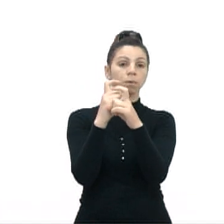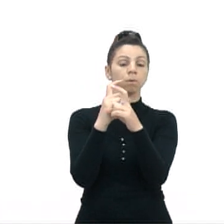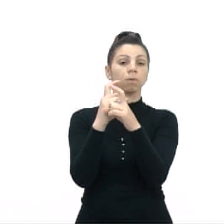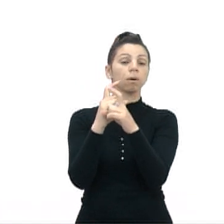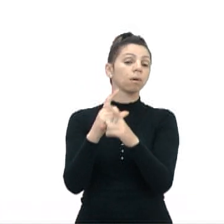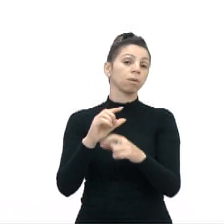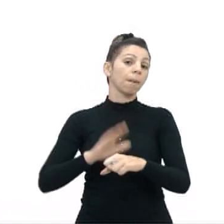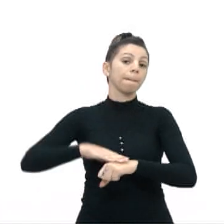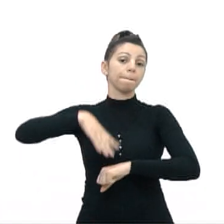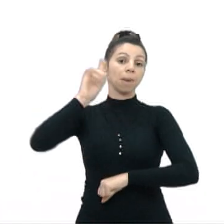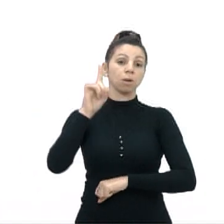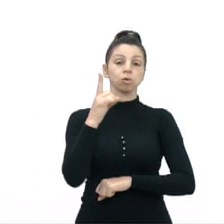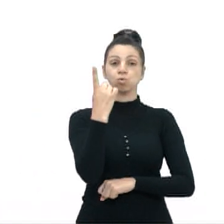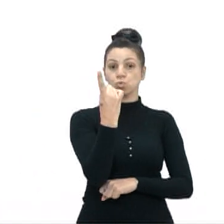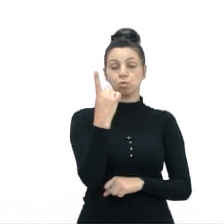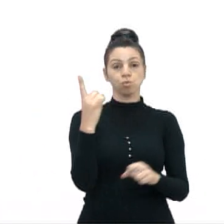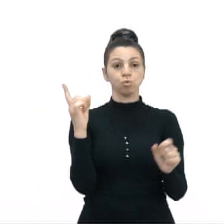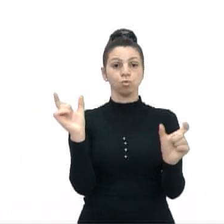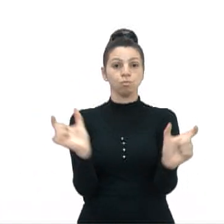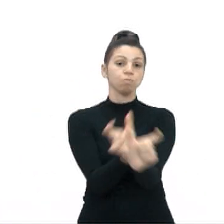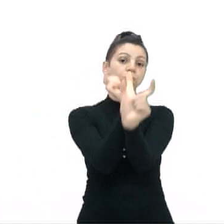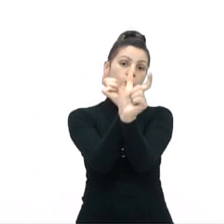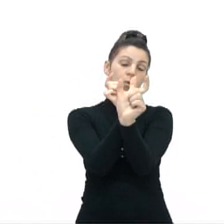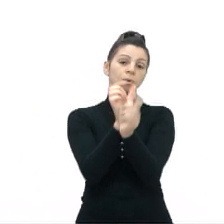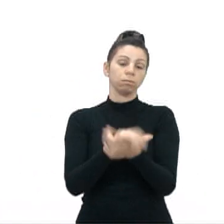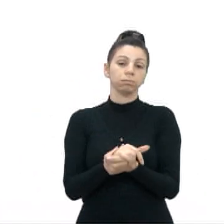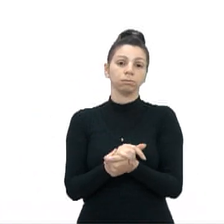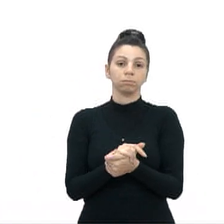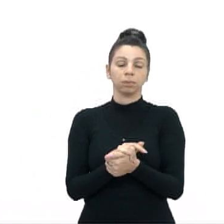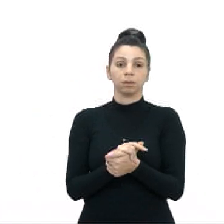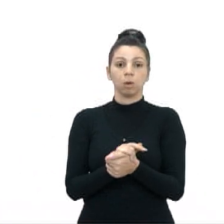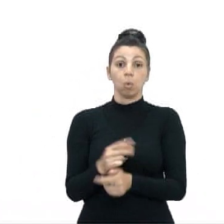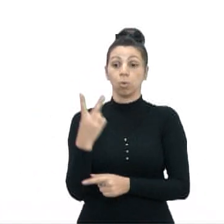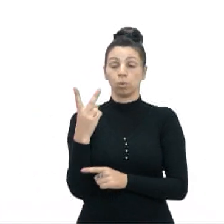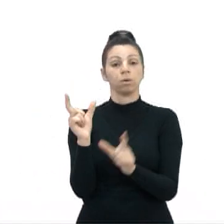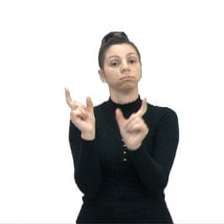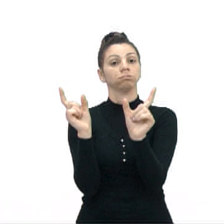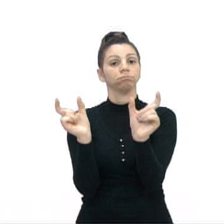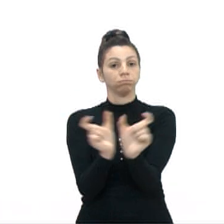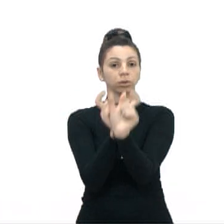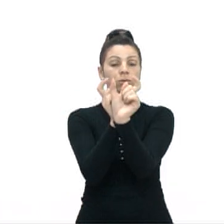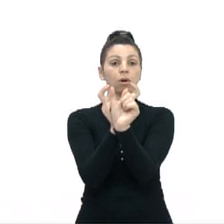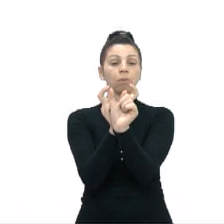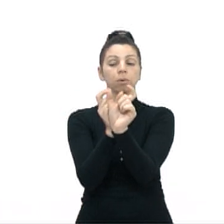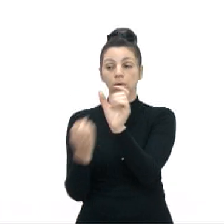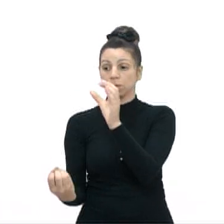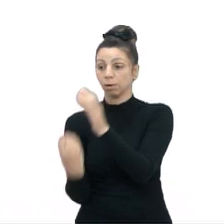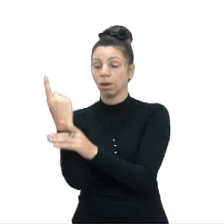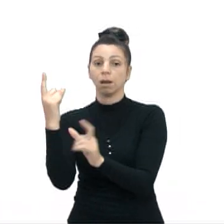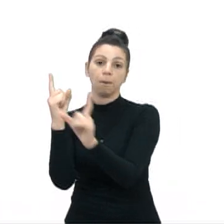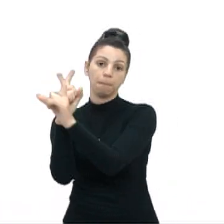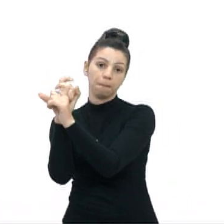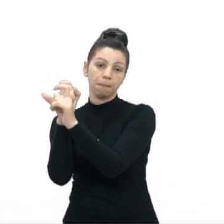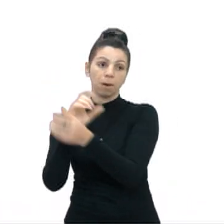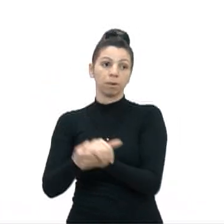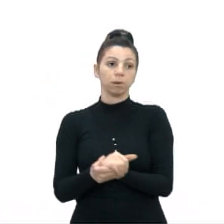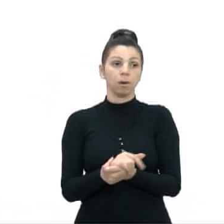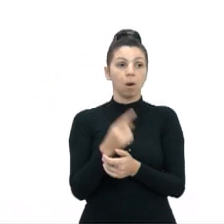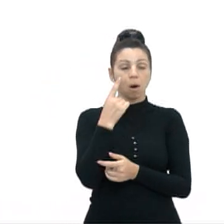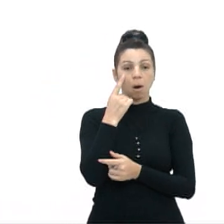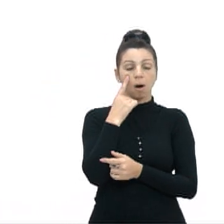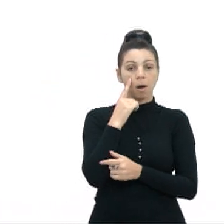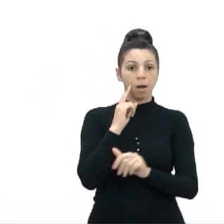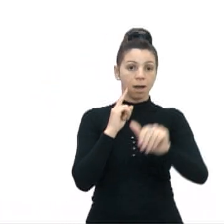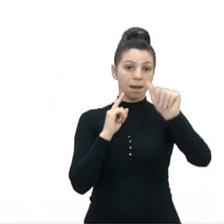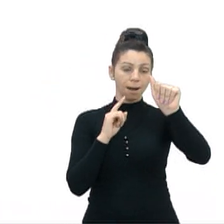seja, eu tenho mais de um monômio. São exemplos de polinômios a seguir. Olha lá as expressões. Eu tenho AB mais x